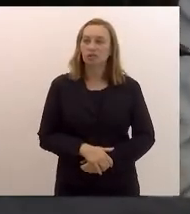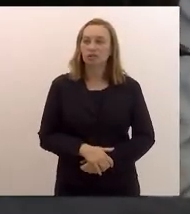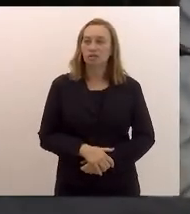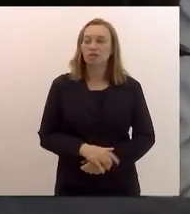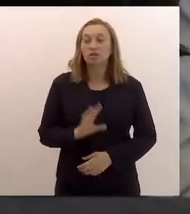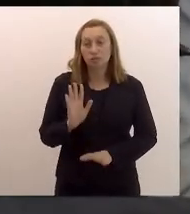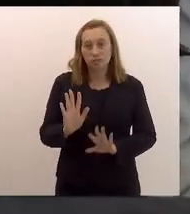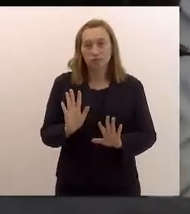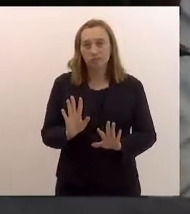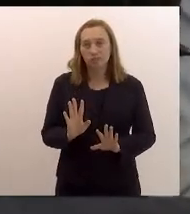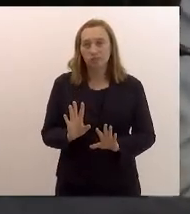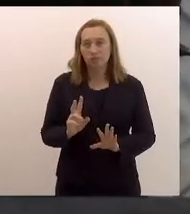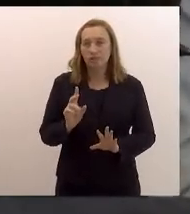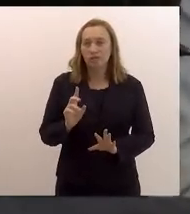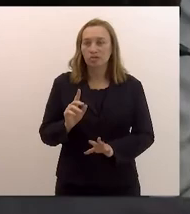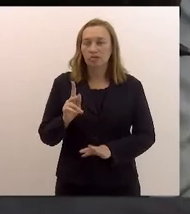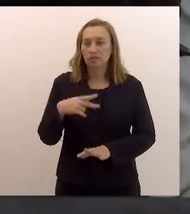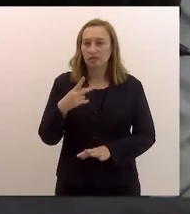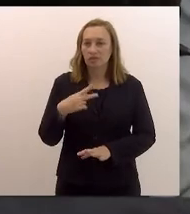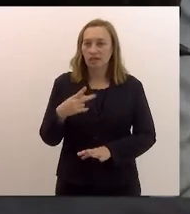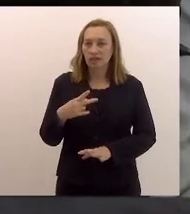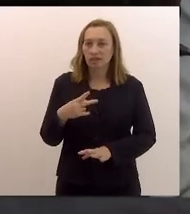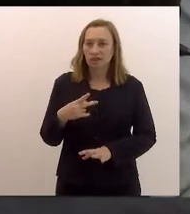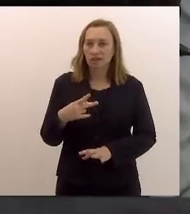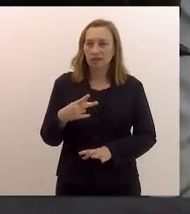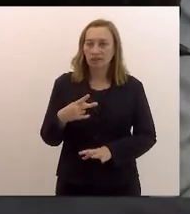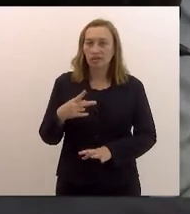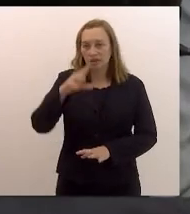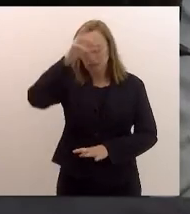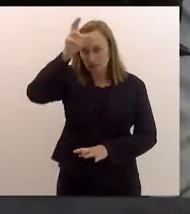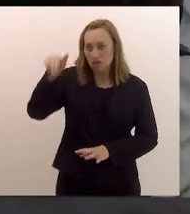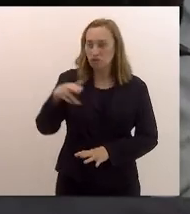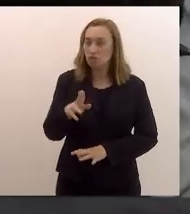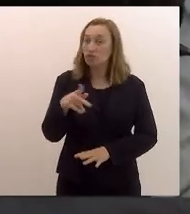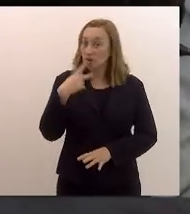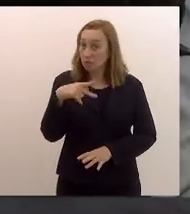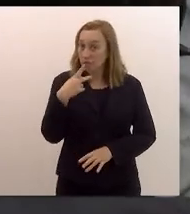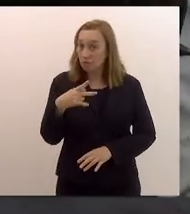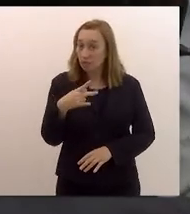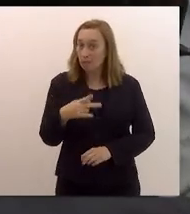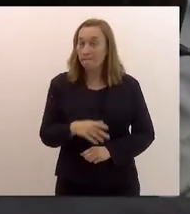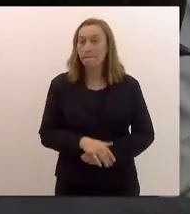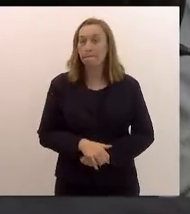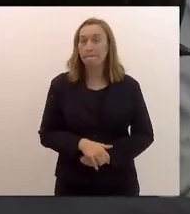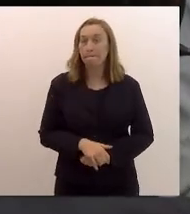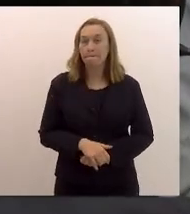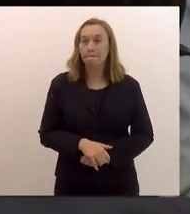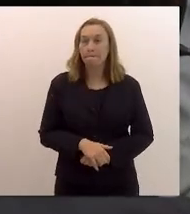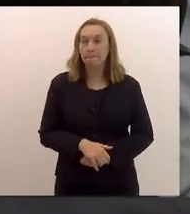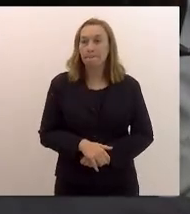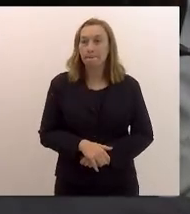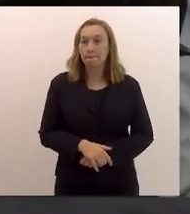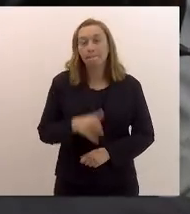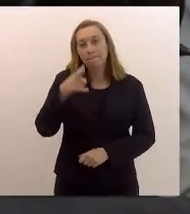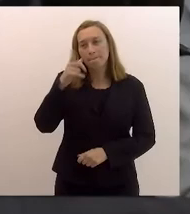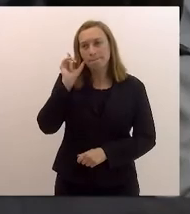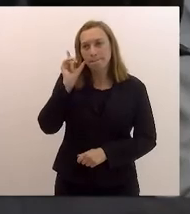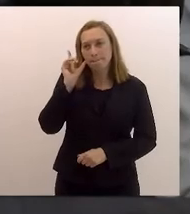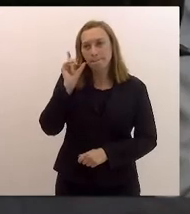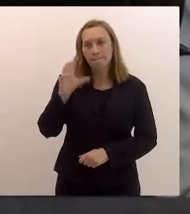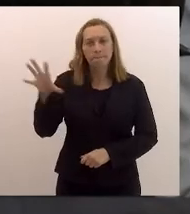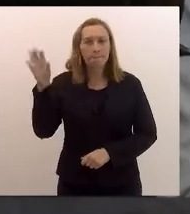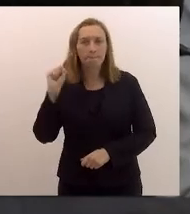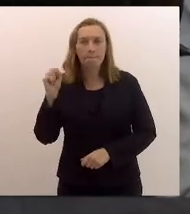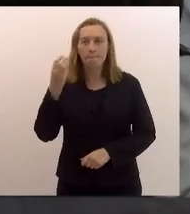só para complementar o que que a tia Ju falou ali e eu ontem eu vi